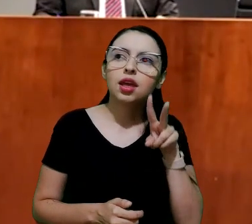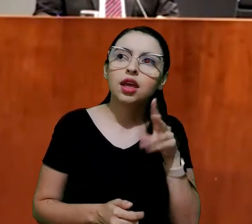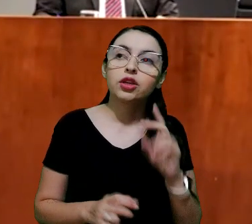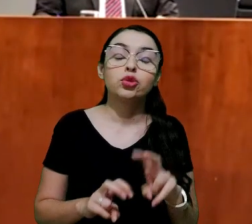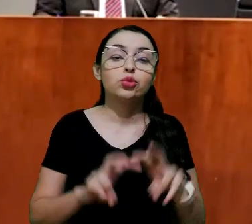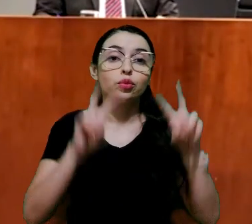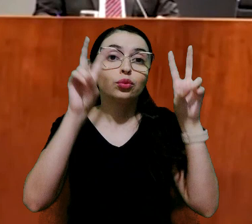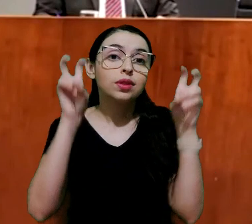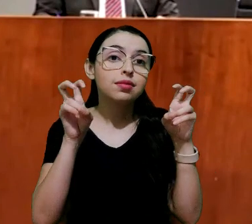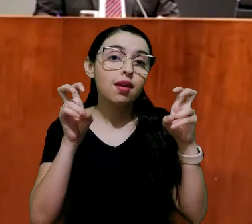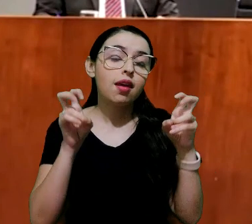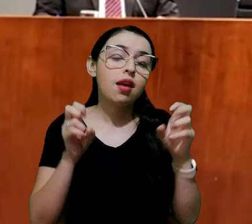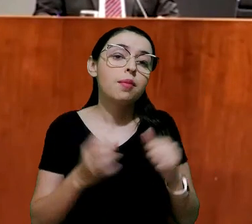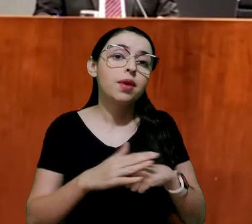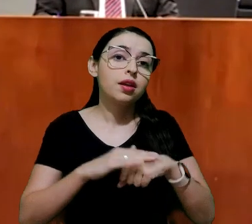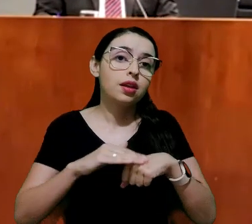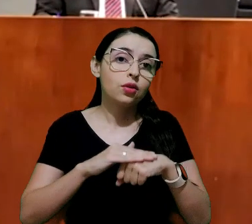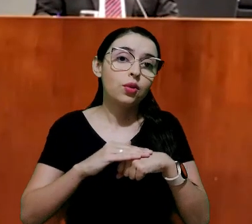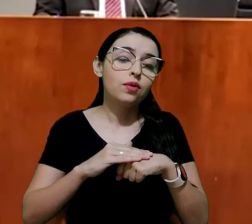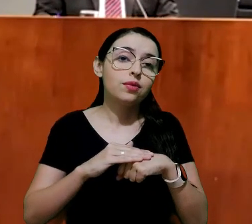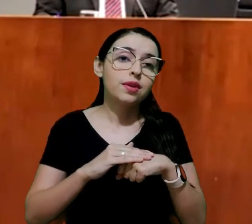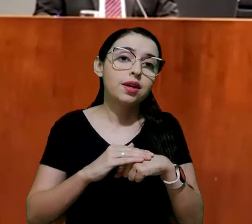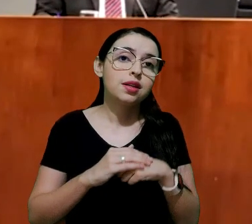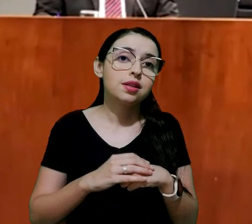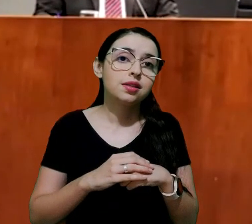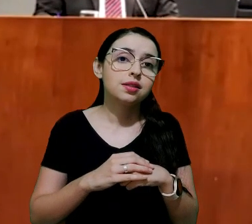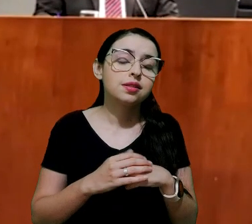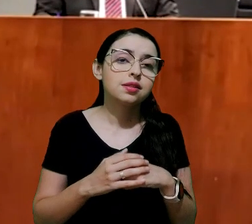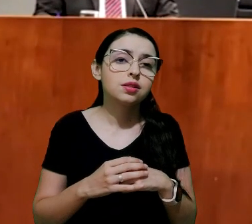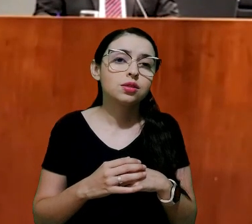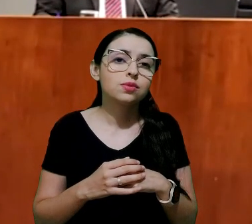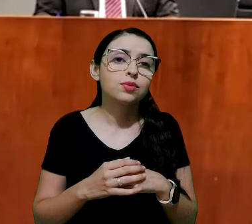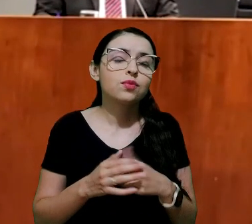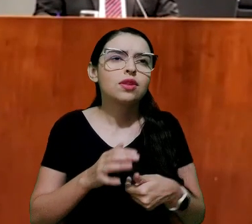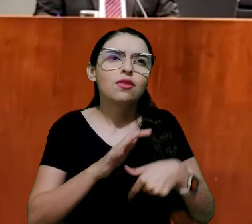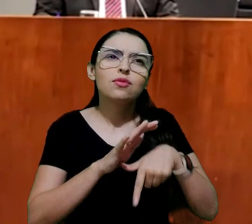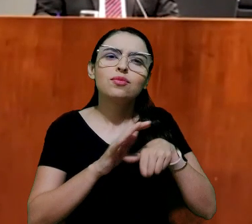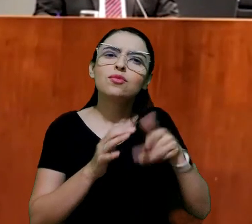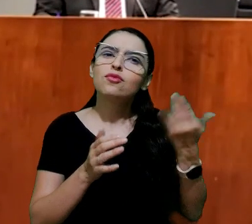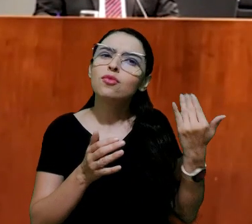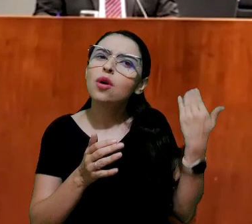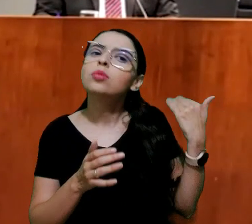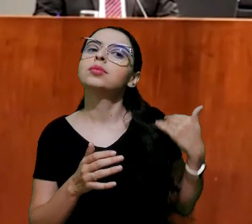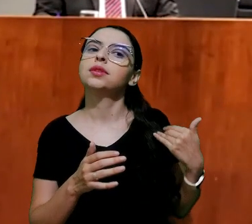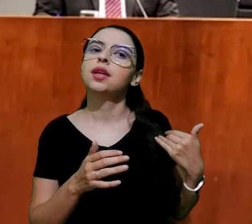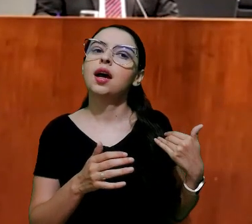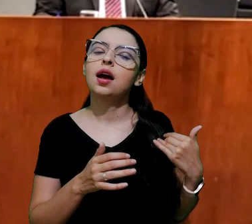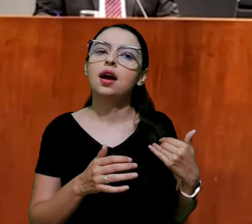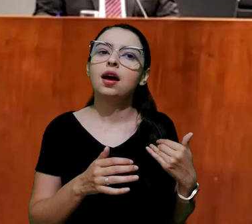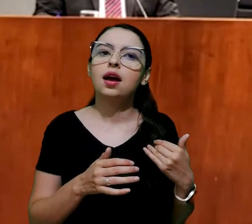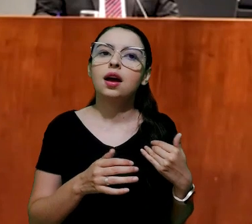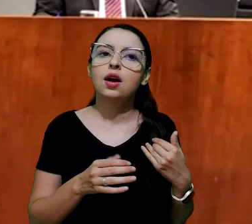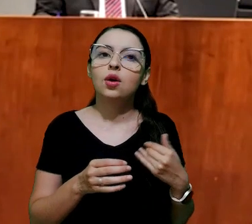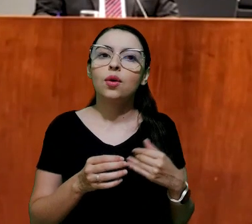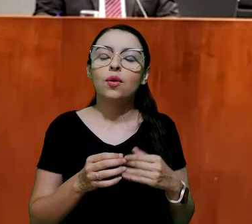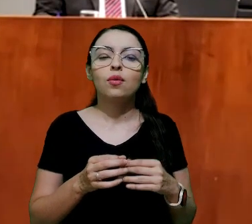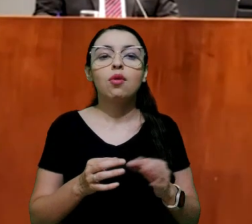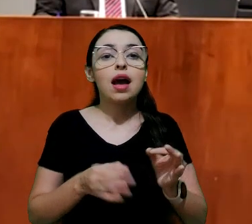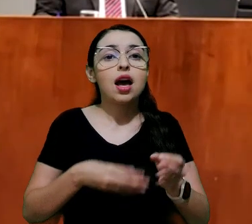conversa, é nos voltarmos para a circunstância